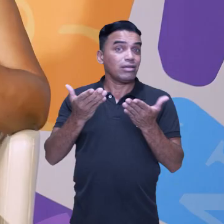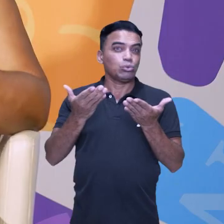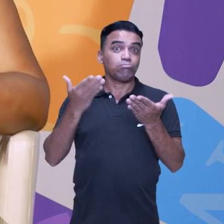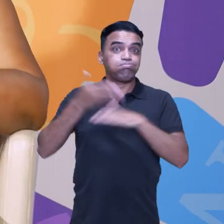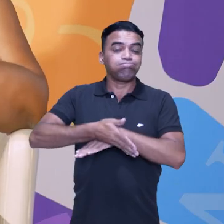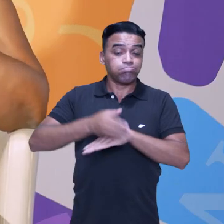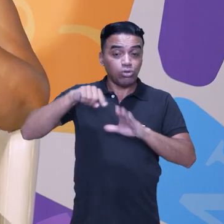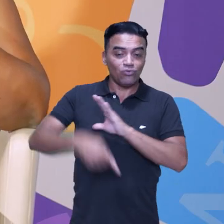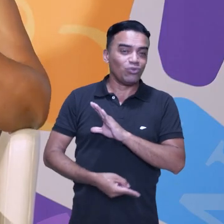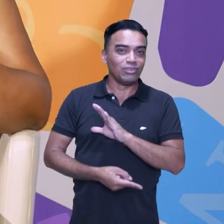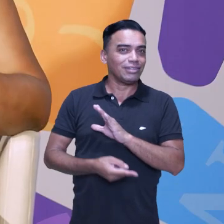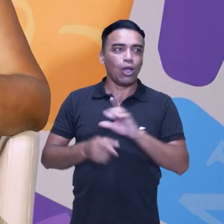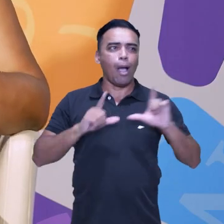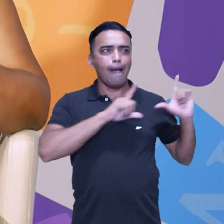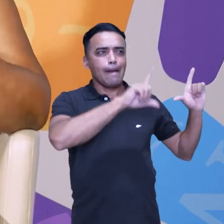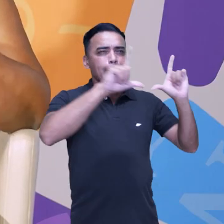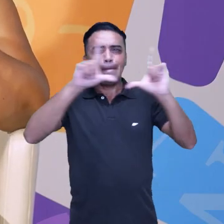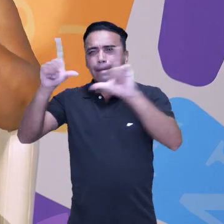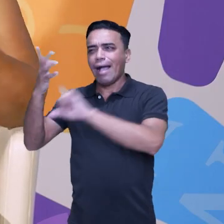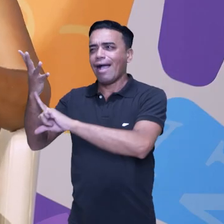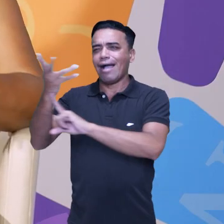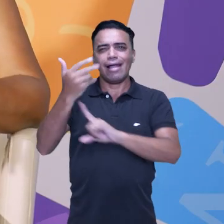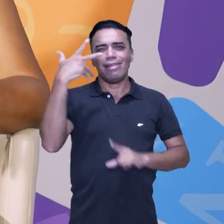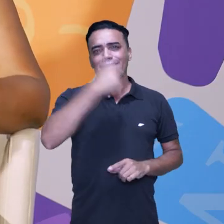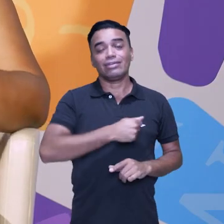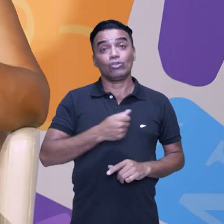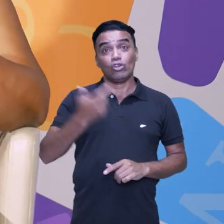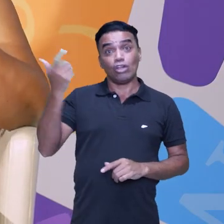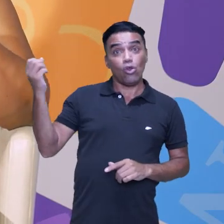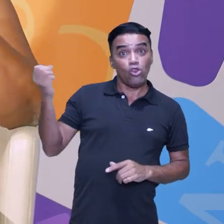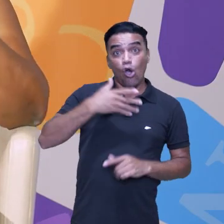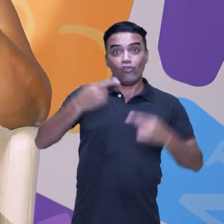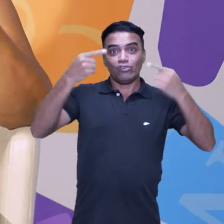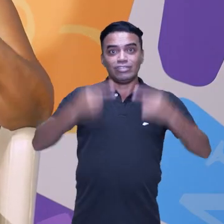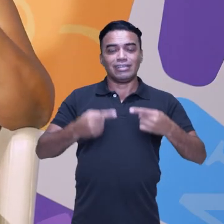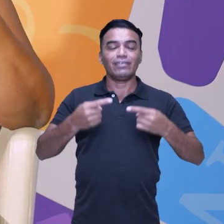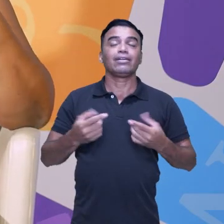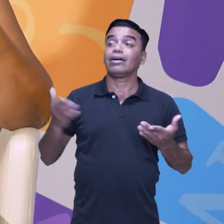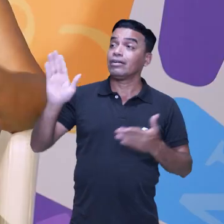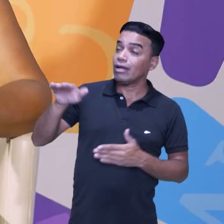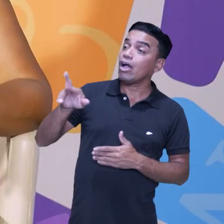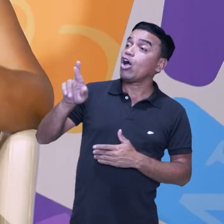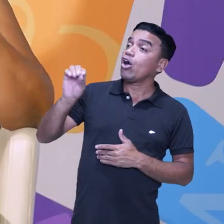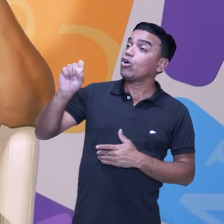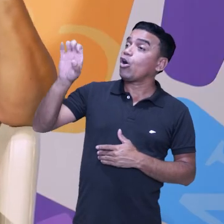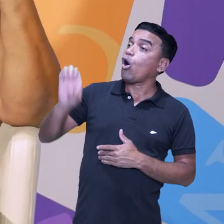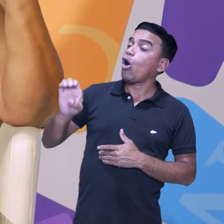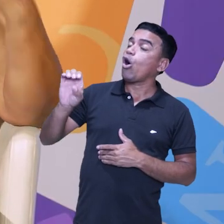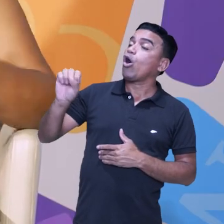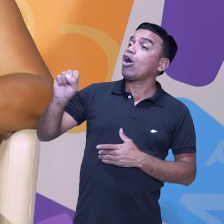foi fantástico, e a exposição foi linda, e aí veio um novo desafio, né? E o Afonso fala, Rose, agora a gente vai